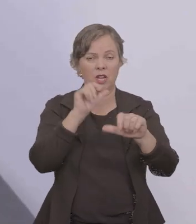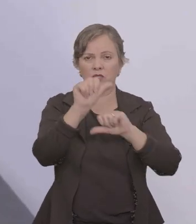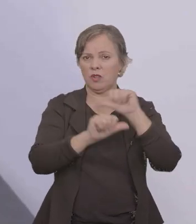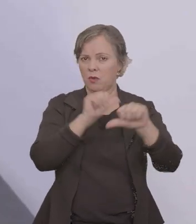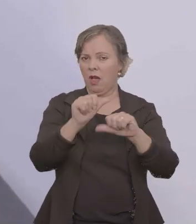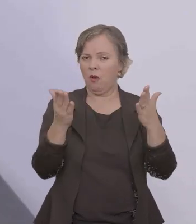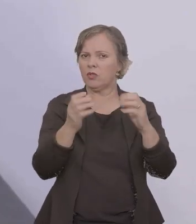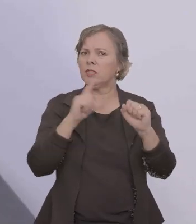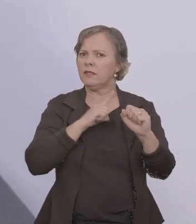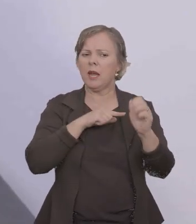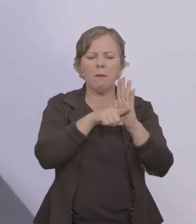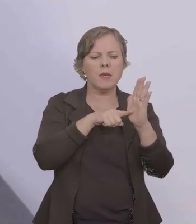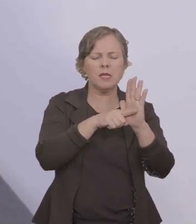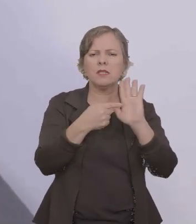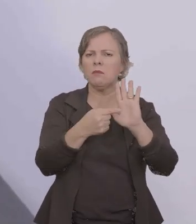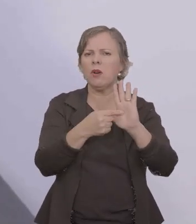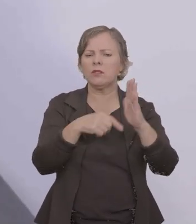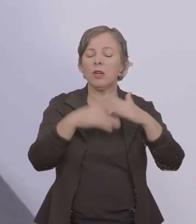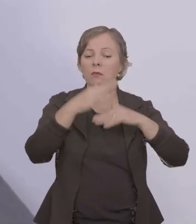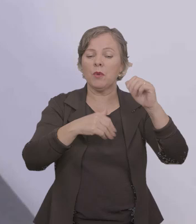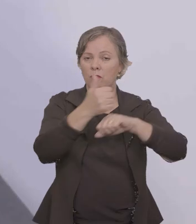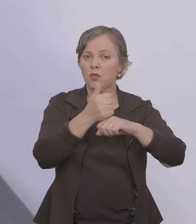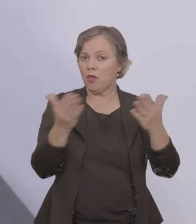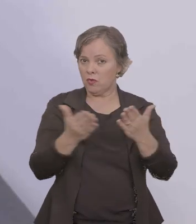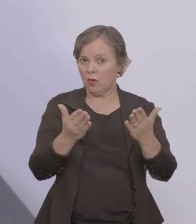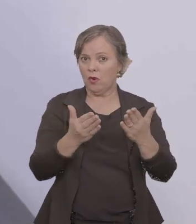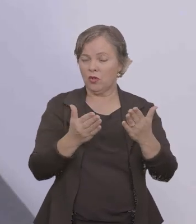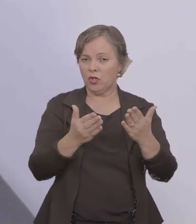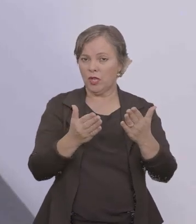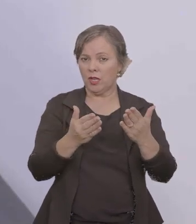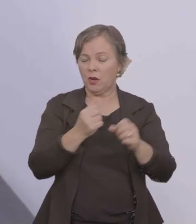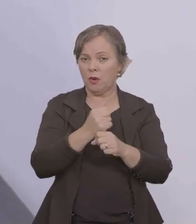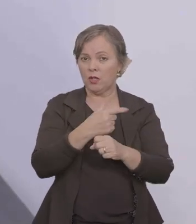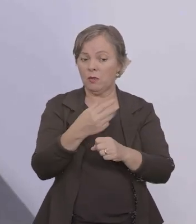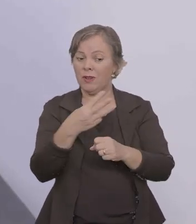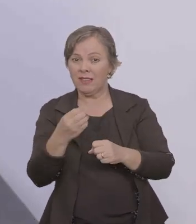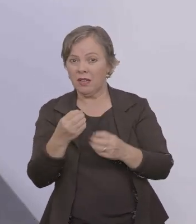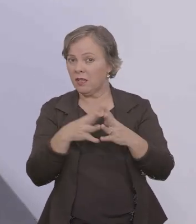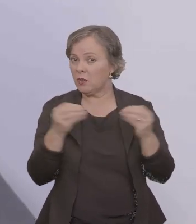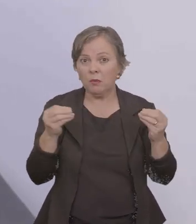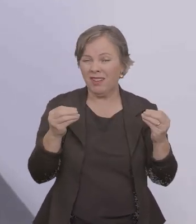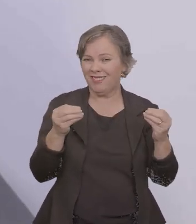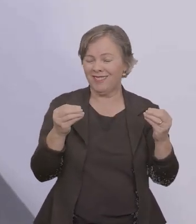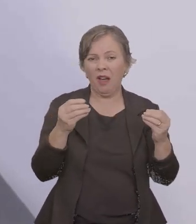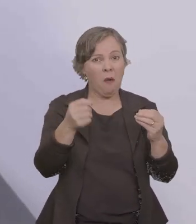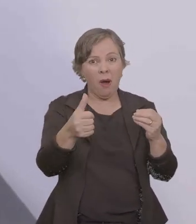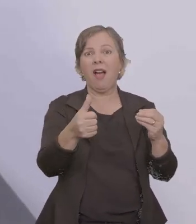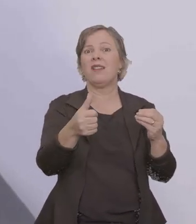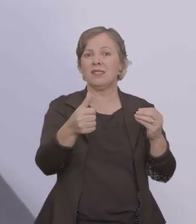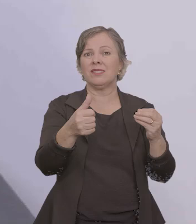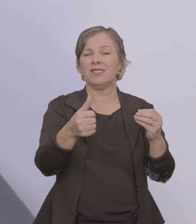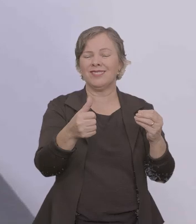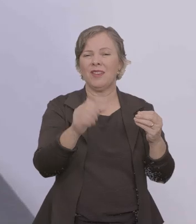acesso a pesquisas aí que mostram que muitas das profissões que existem hoje não existirão em 2030. 2030 já está aí, né? Menos de 8